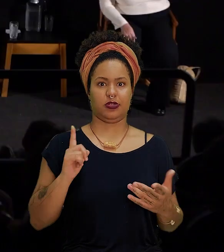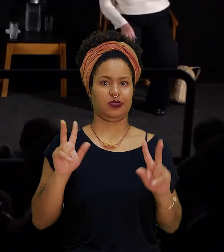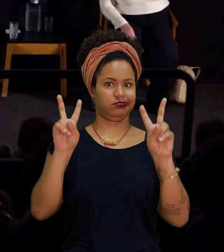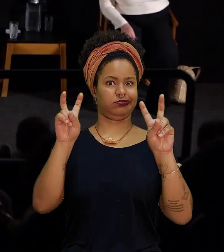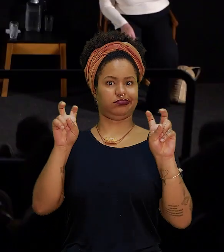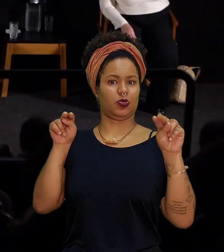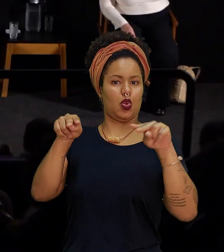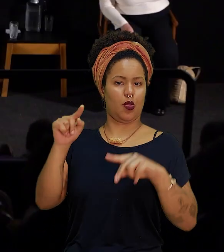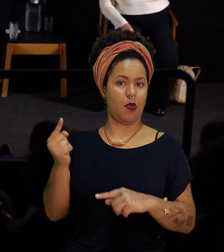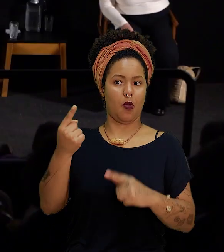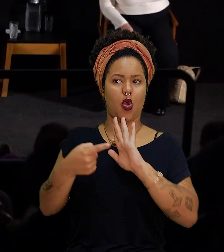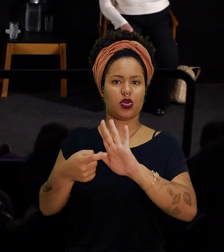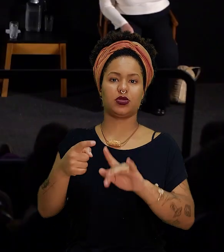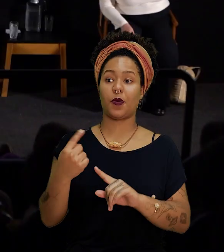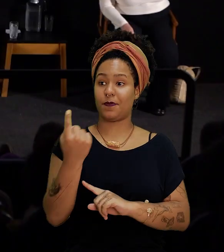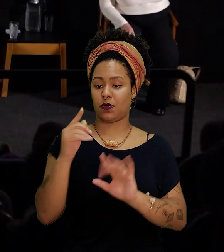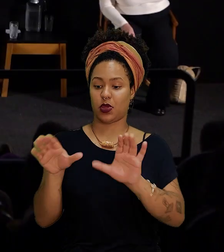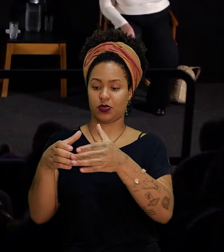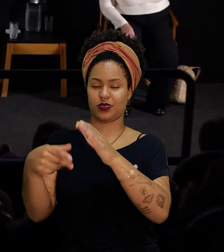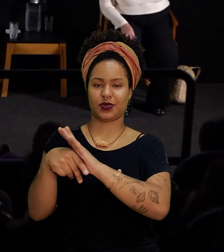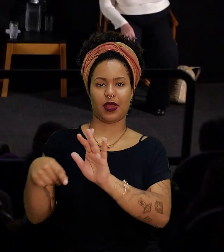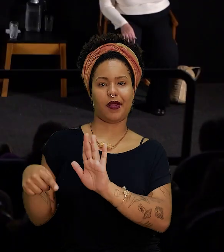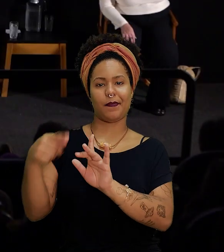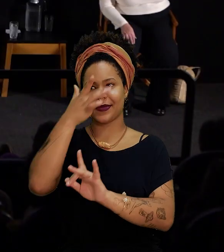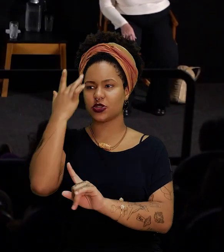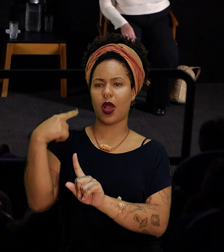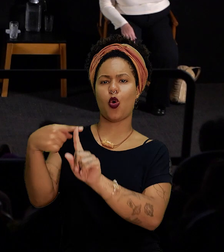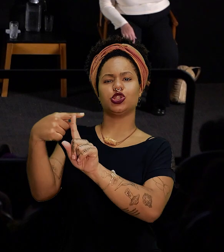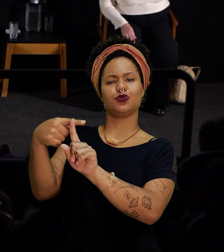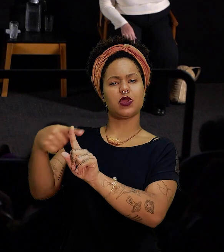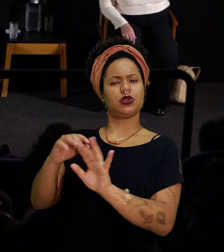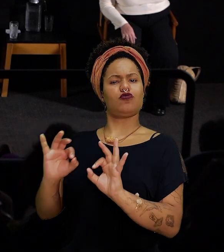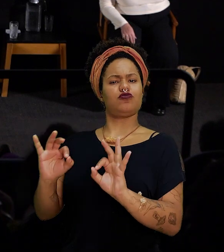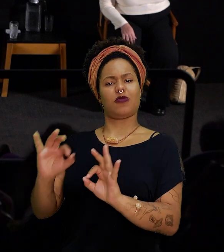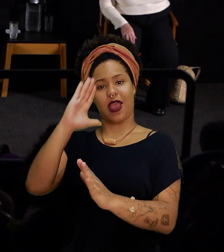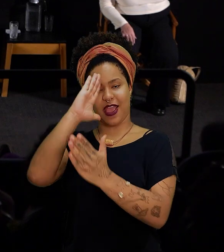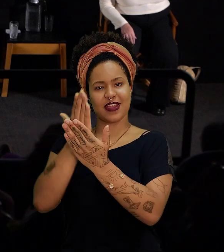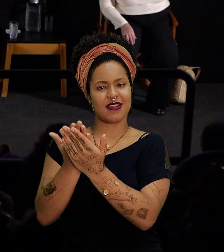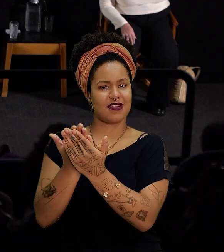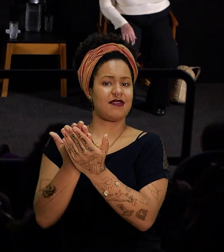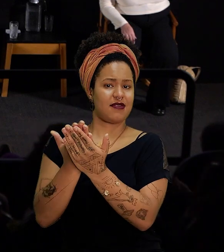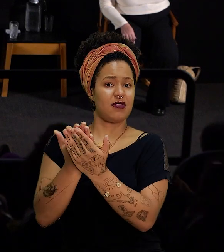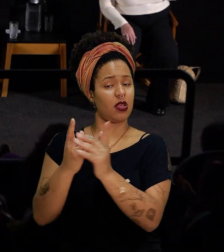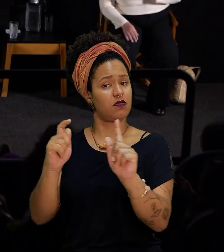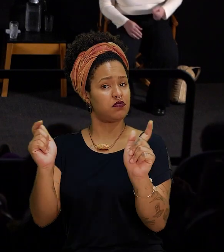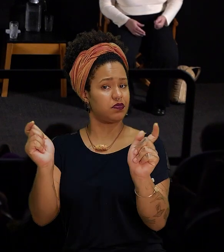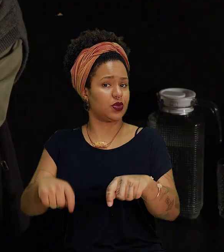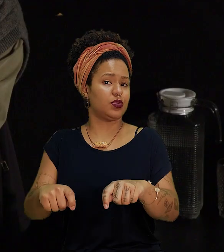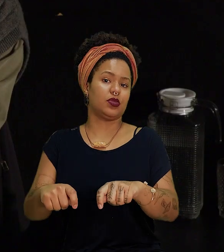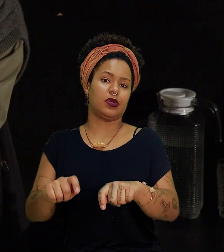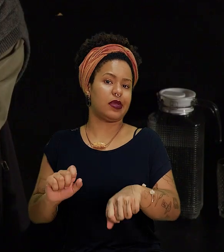em voga. Né? O primeiro é dos otimistas, né, aqueles que acreditam, né,